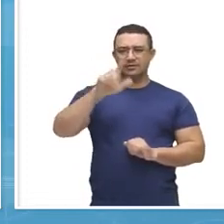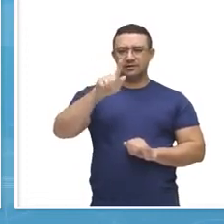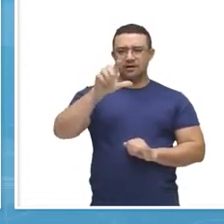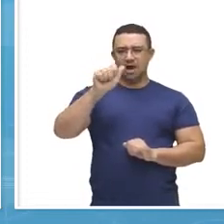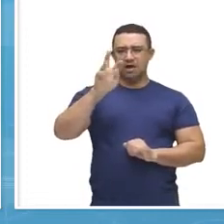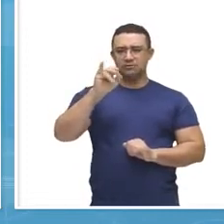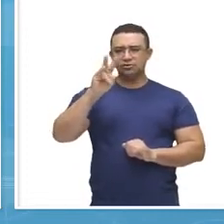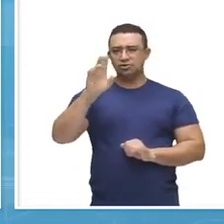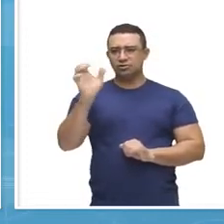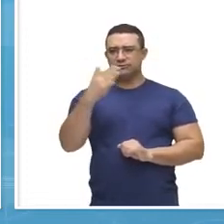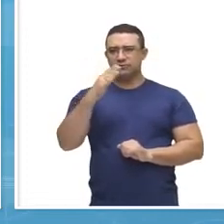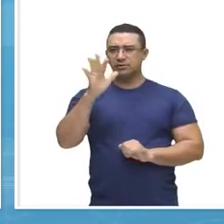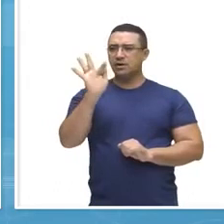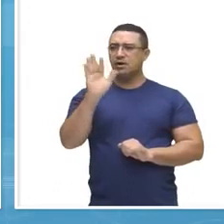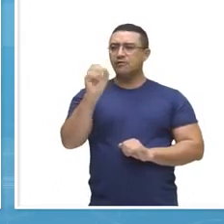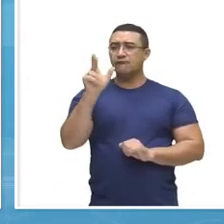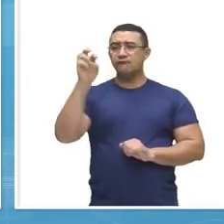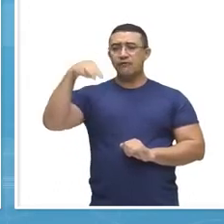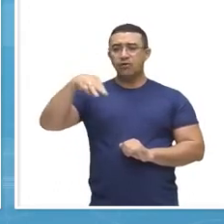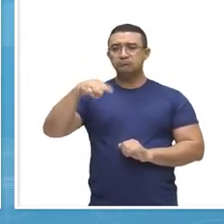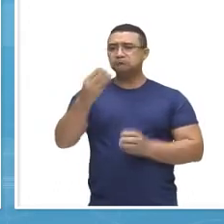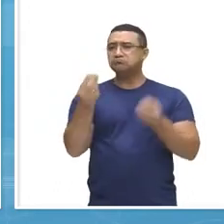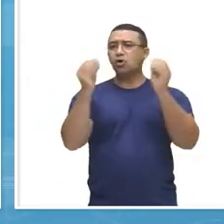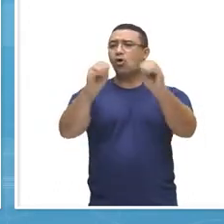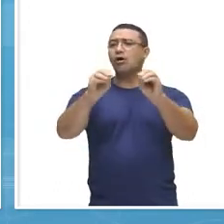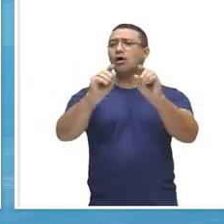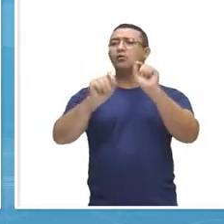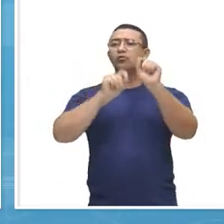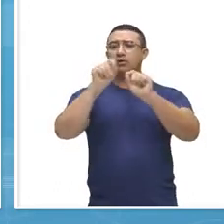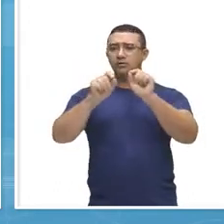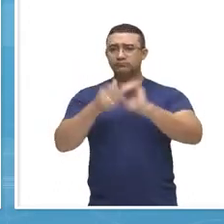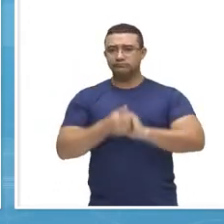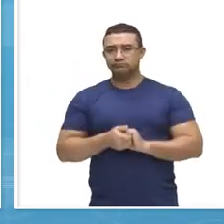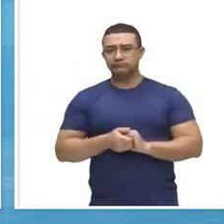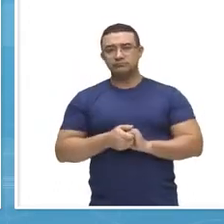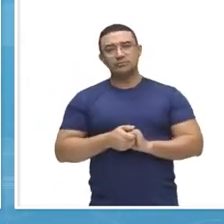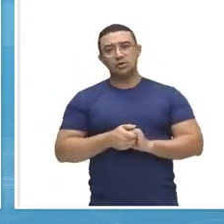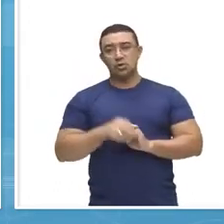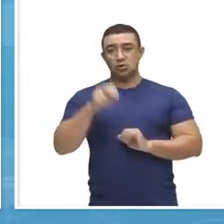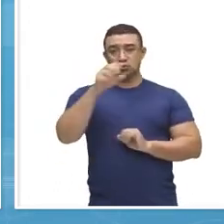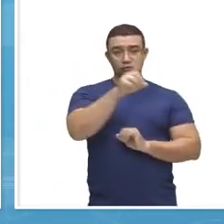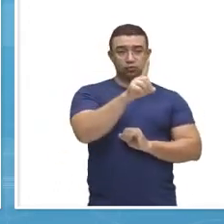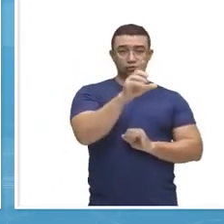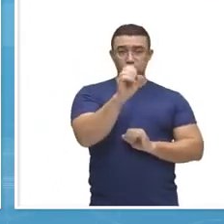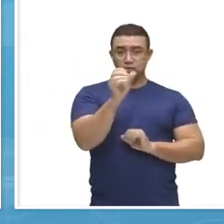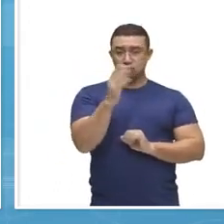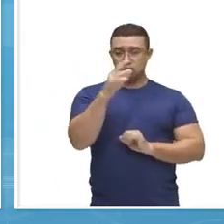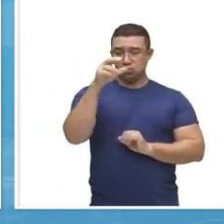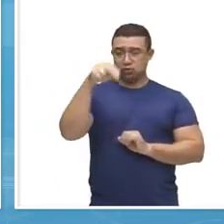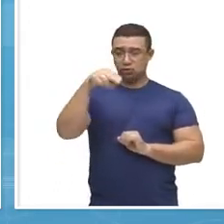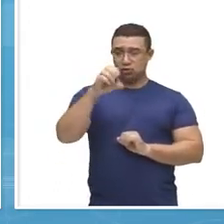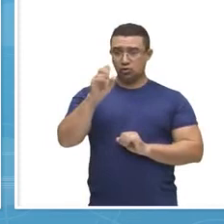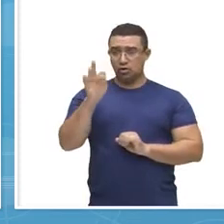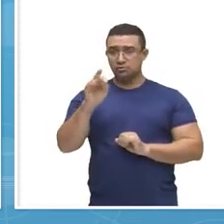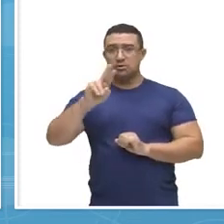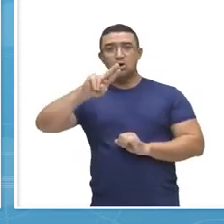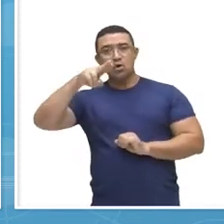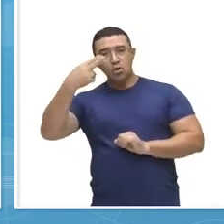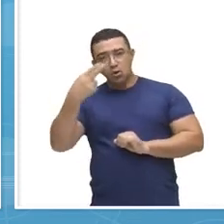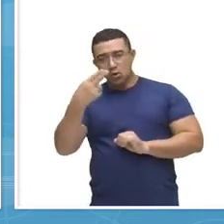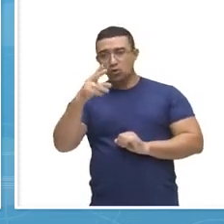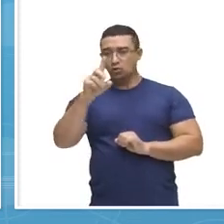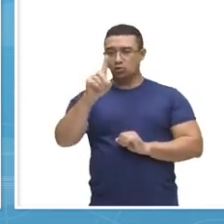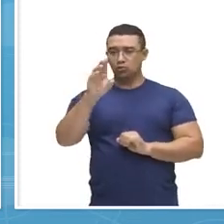A presença do not ou does, don't, né, a forma abreviada, ou então does not